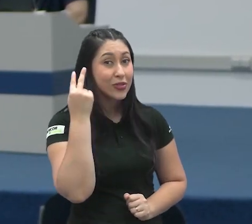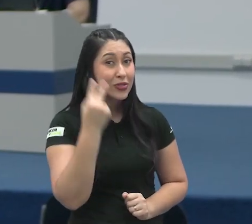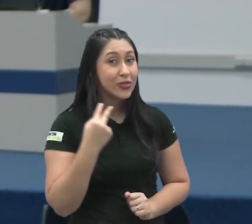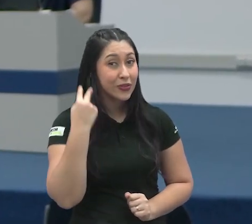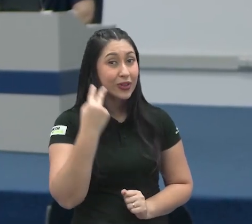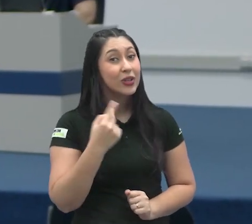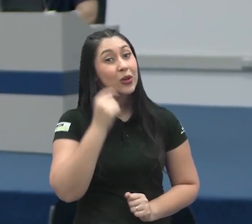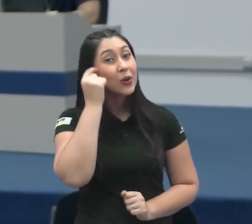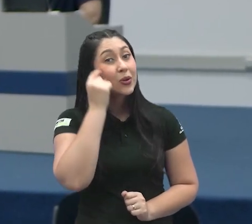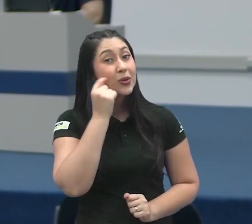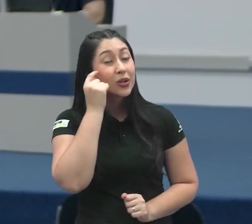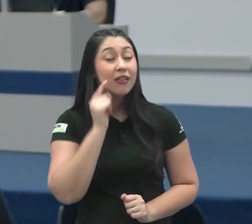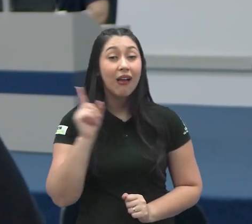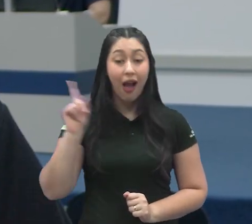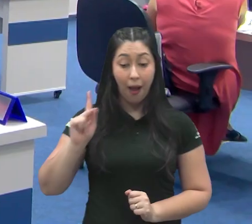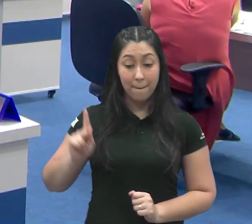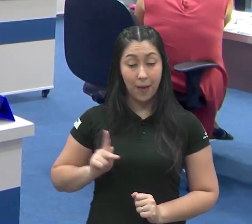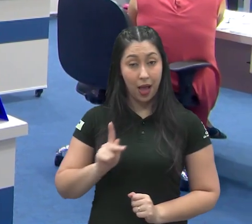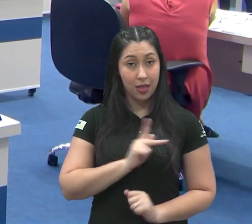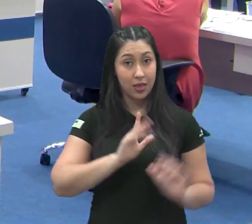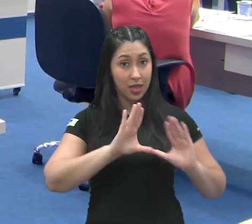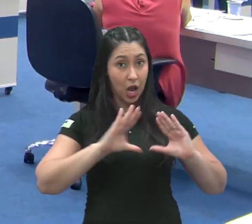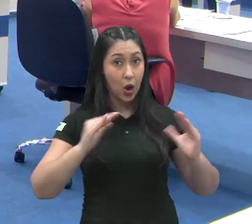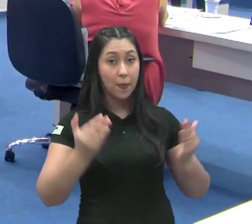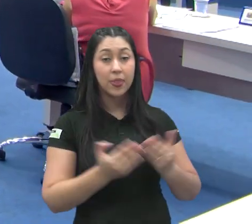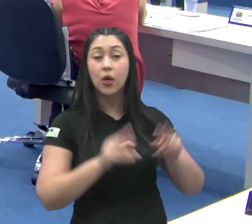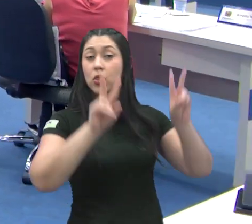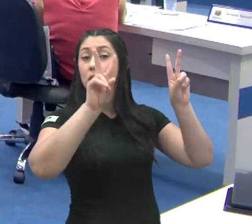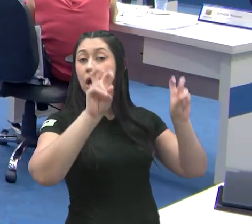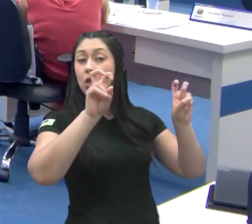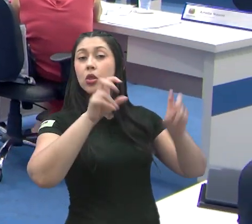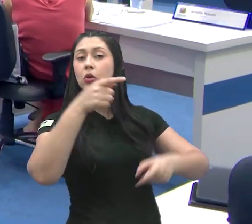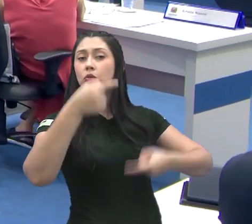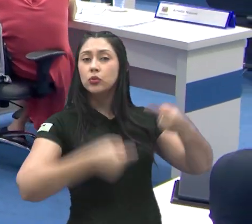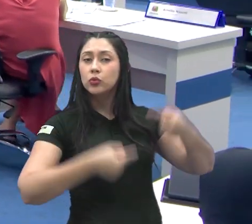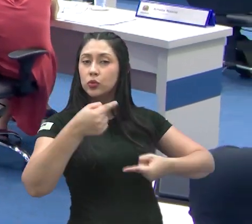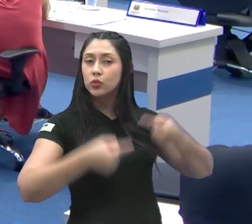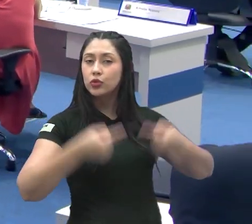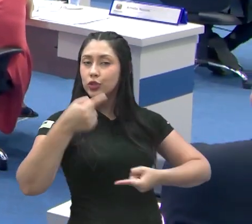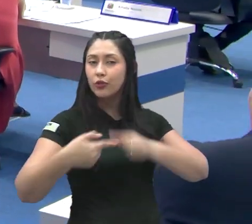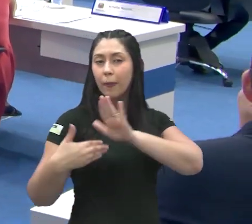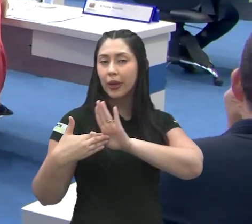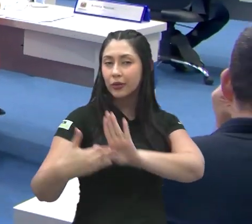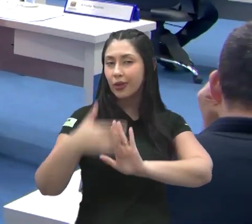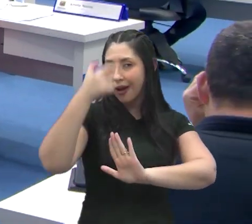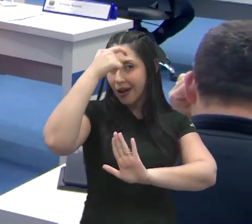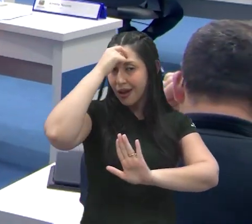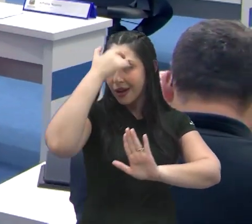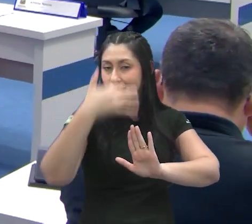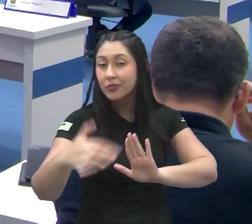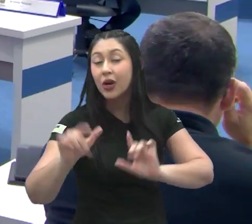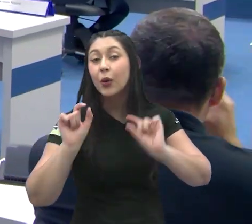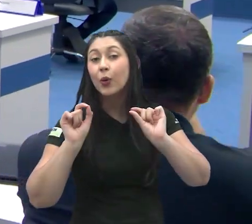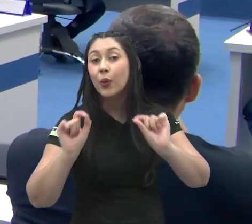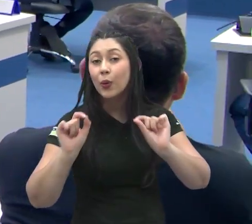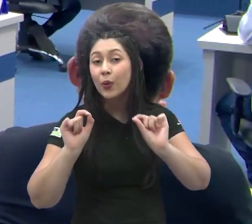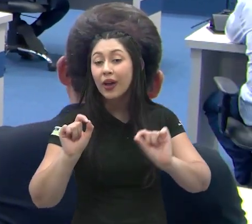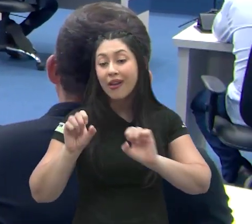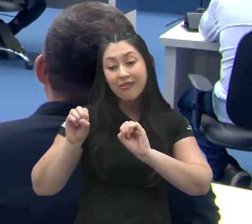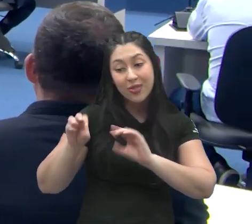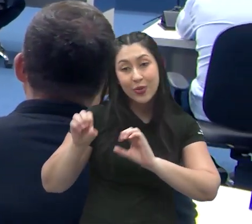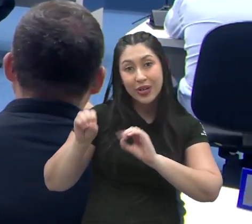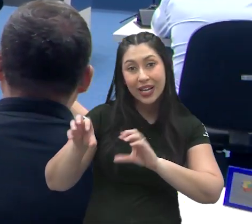Gilson Campos, presidente da comissão, um dos tópicos debatidos para ajudar na formação de uma consciência econômica é